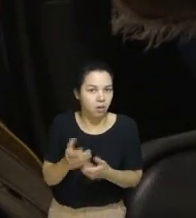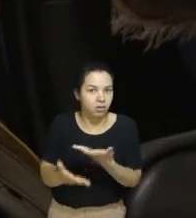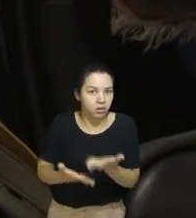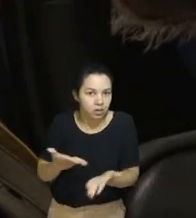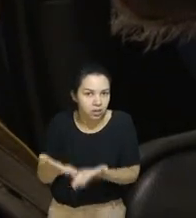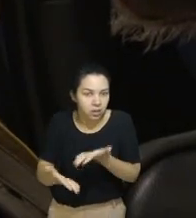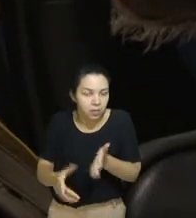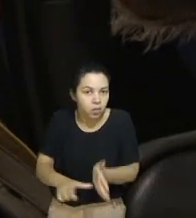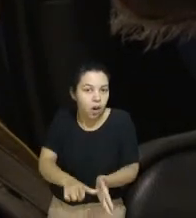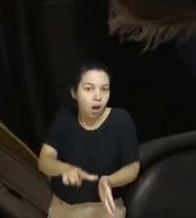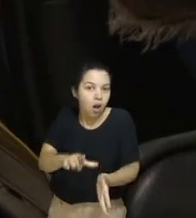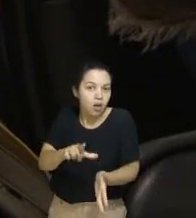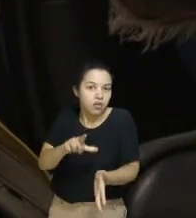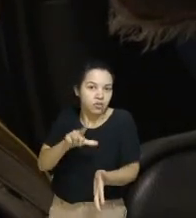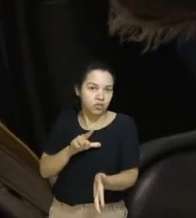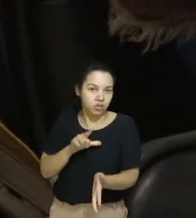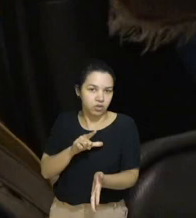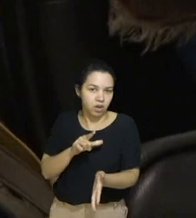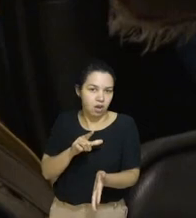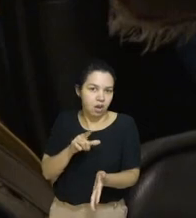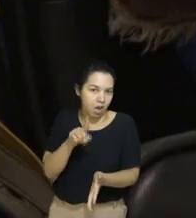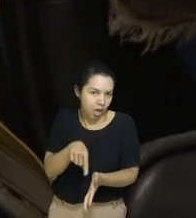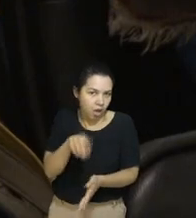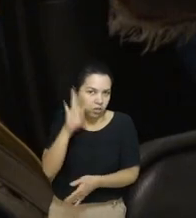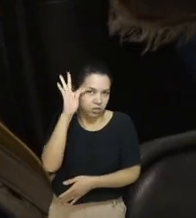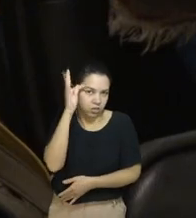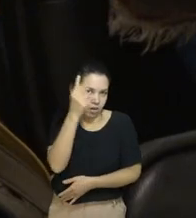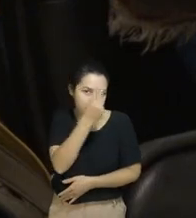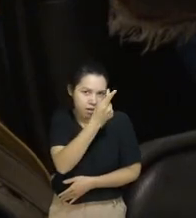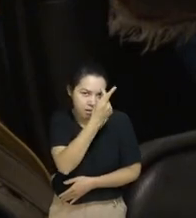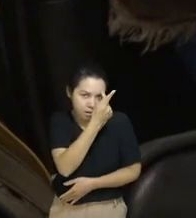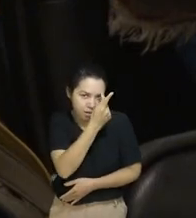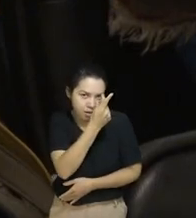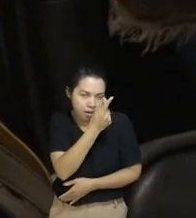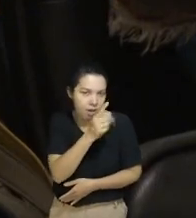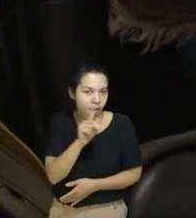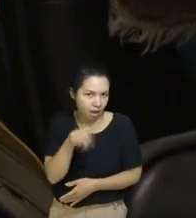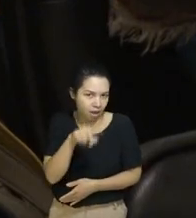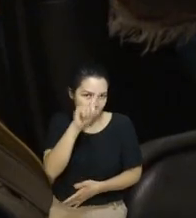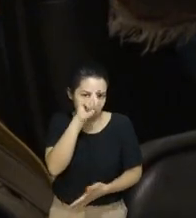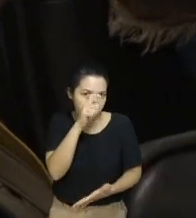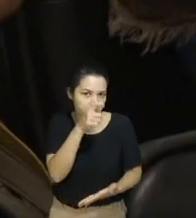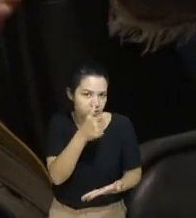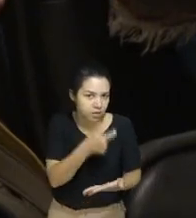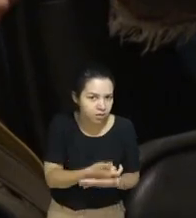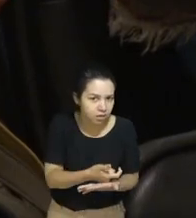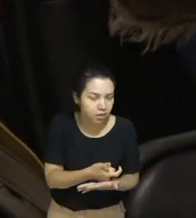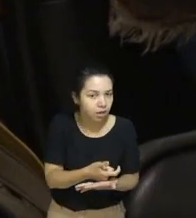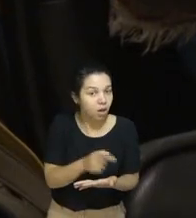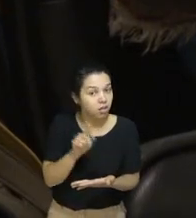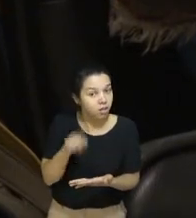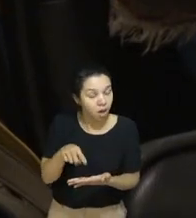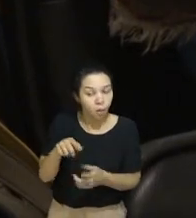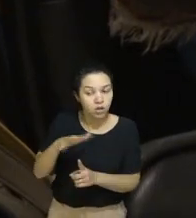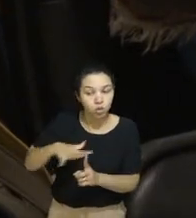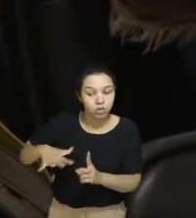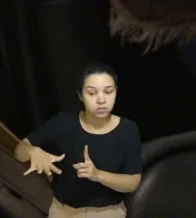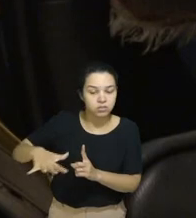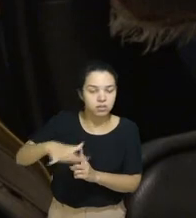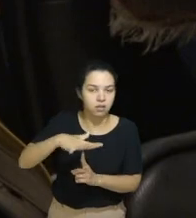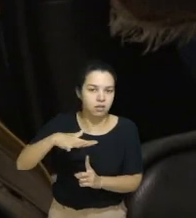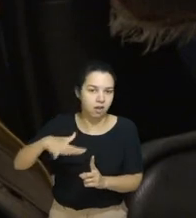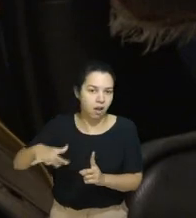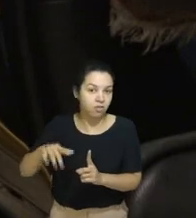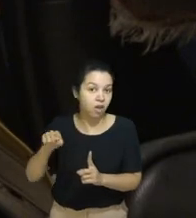começo, não foi o TDAH que fez aquilo dali, não foi a dislexia, foi o meio em que ele viveu, foi a forma como a